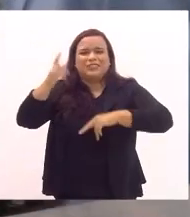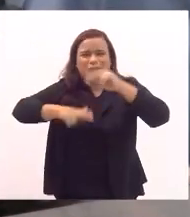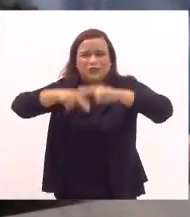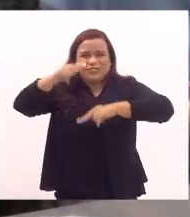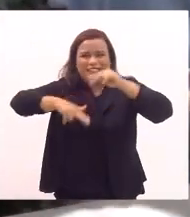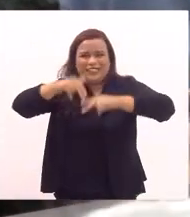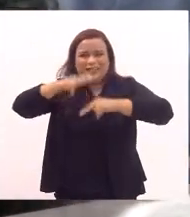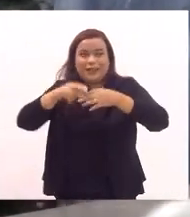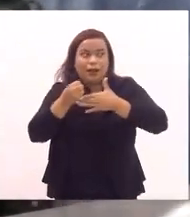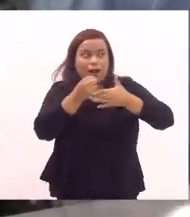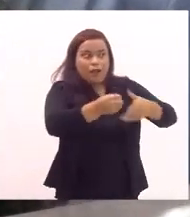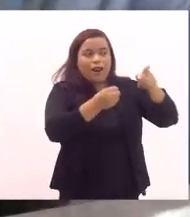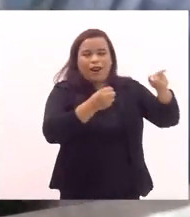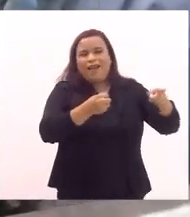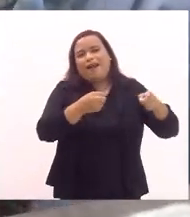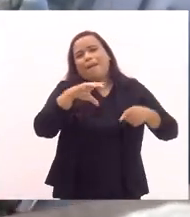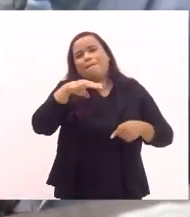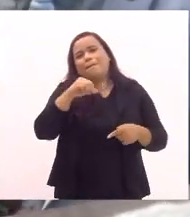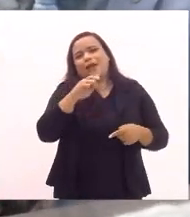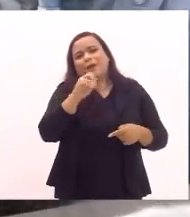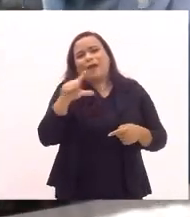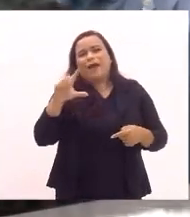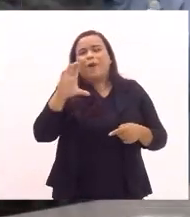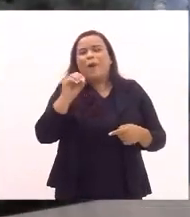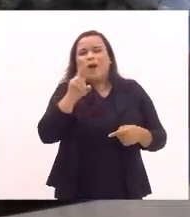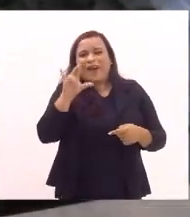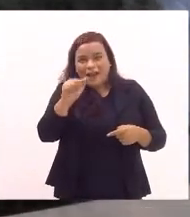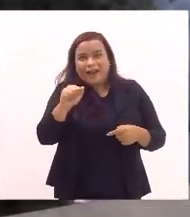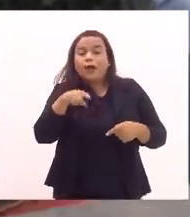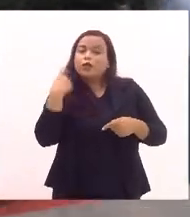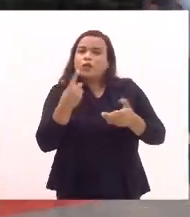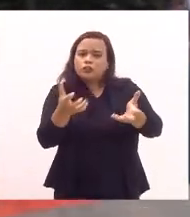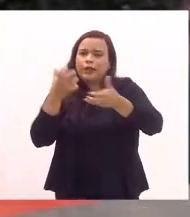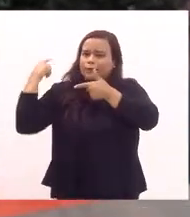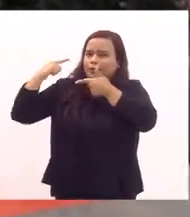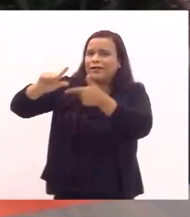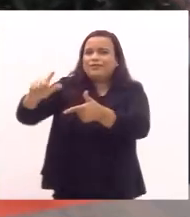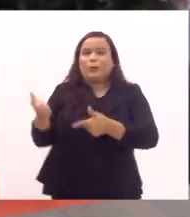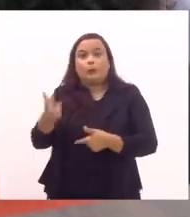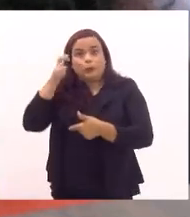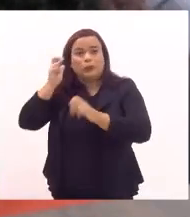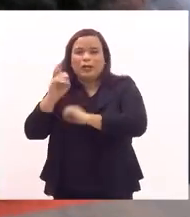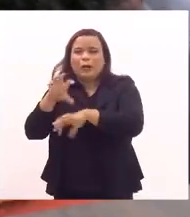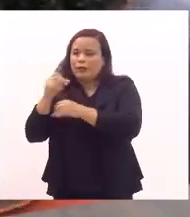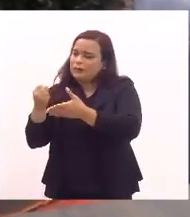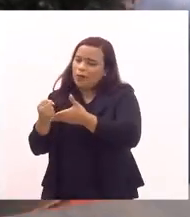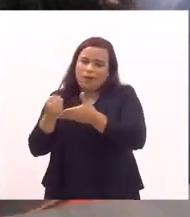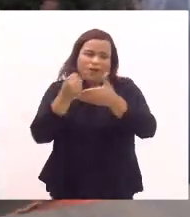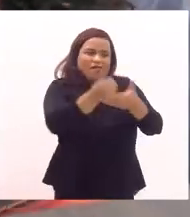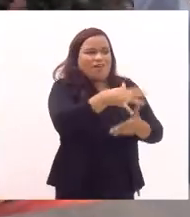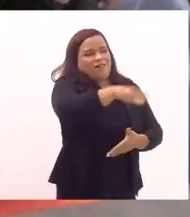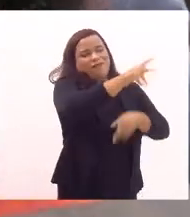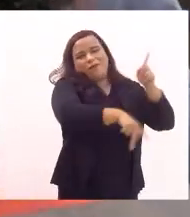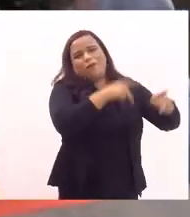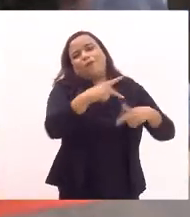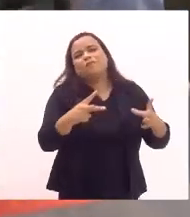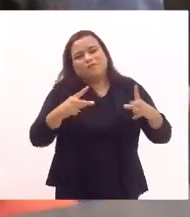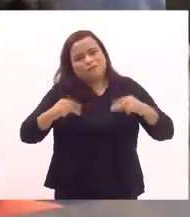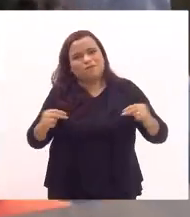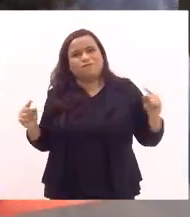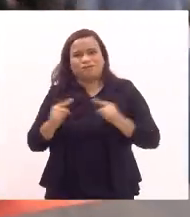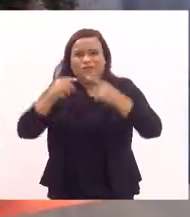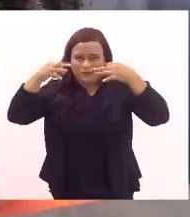de maneira que a gente leve e mais a tradição a cultura e educação para aquele povo que tanto merece então